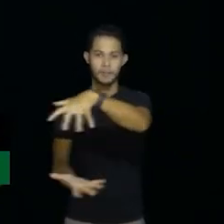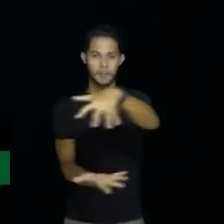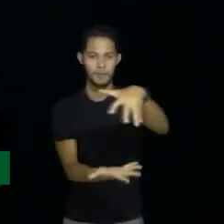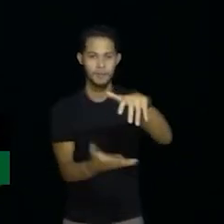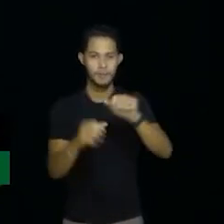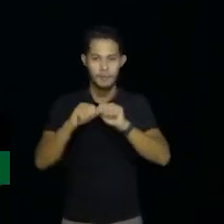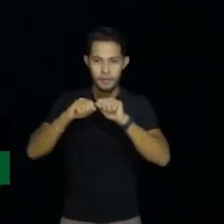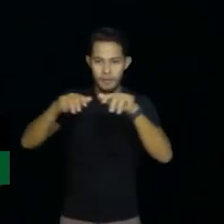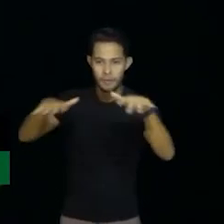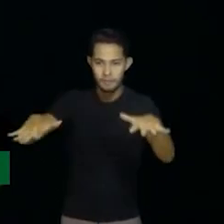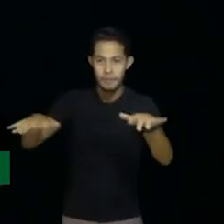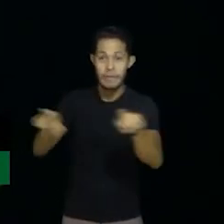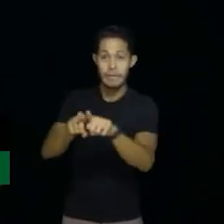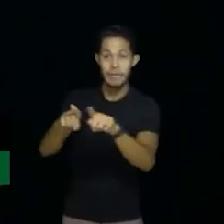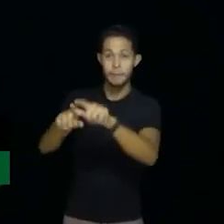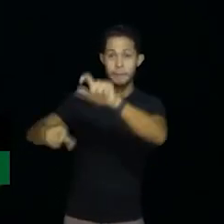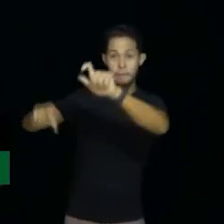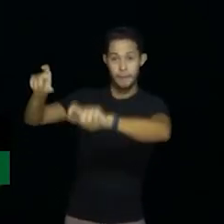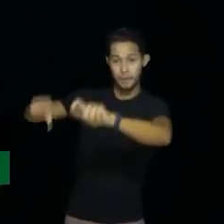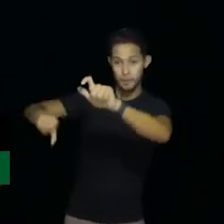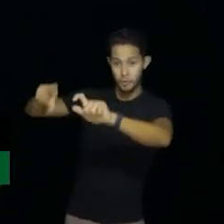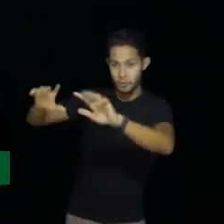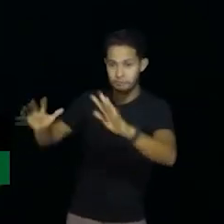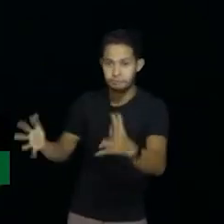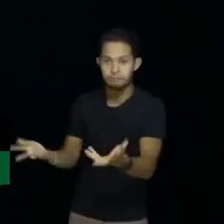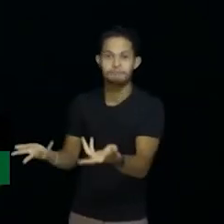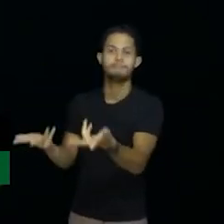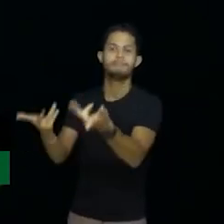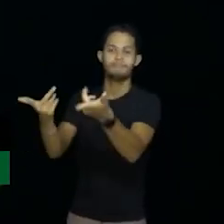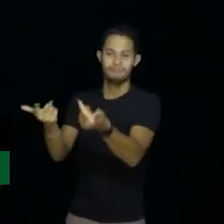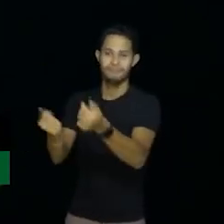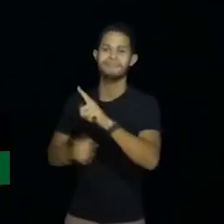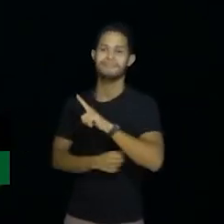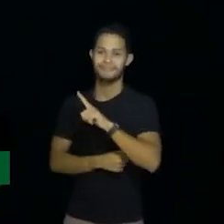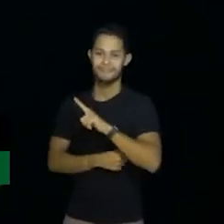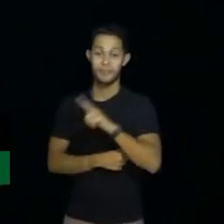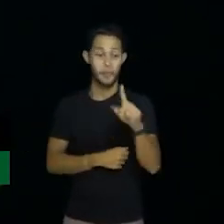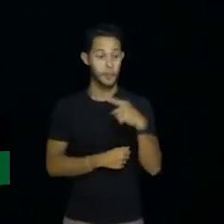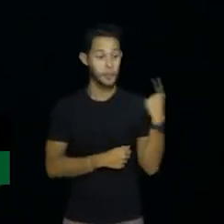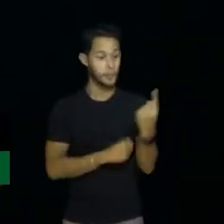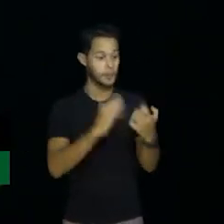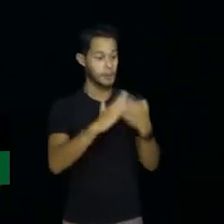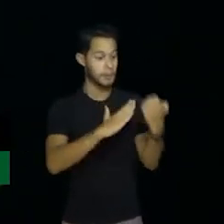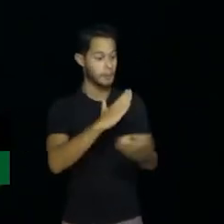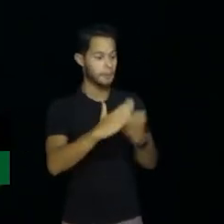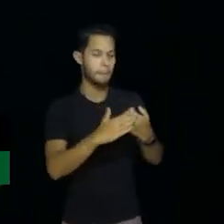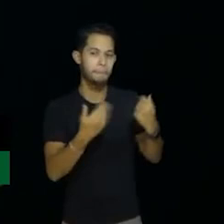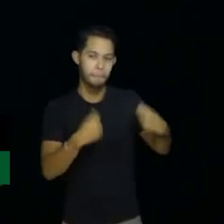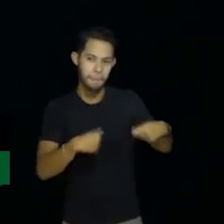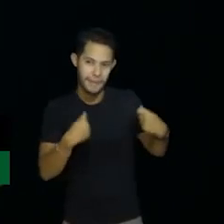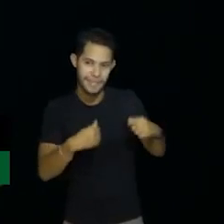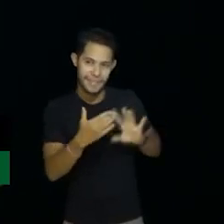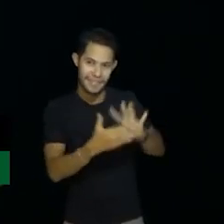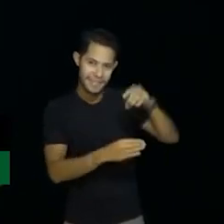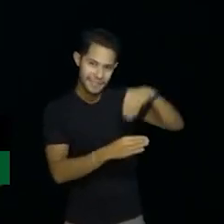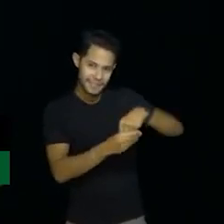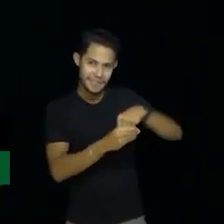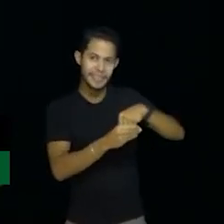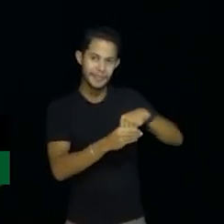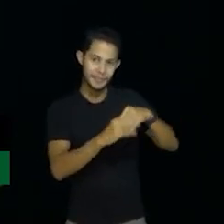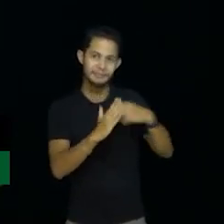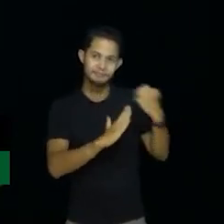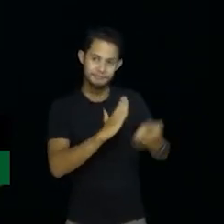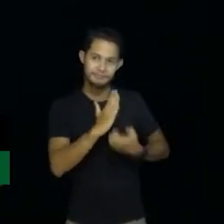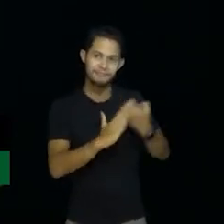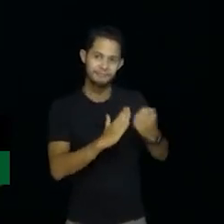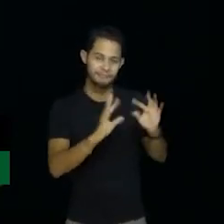através de talentos. Talentos é o que nós, como empresários de tecnologia, somos o que mais precisamos para as nossas empresas, são talentos. Então, a